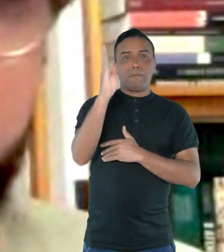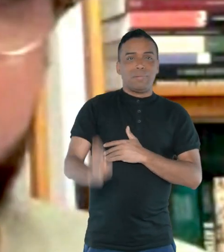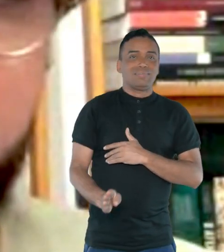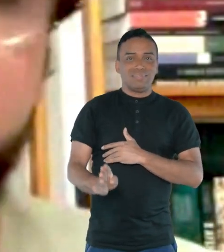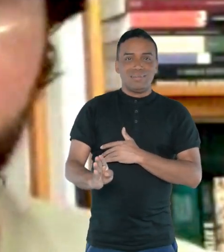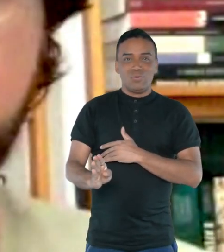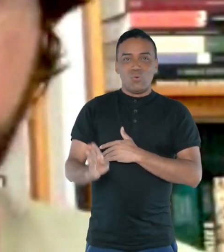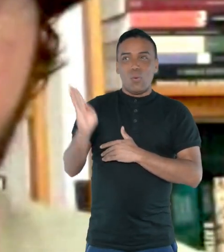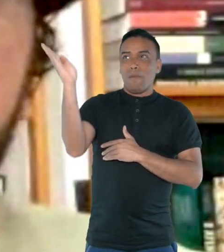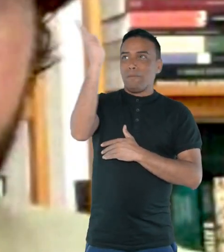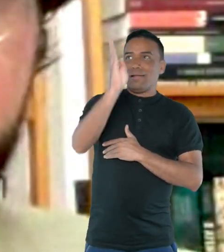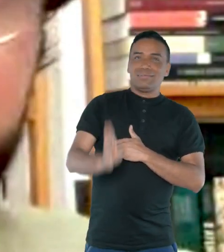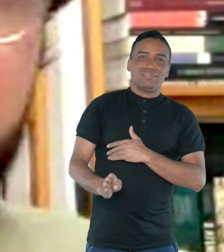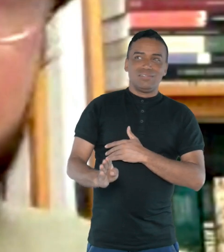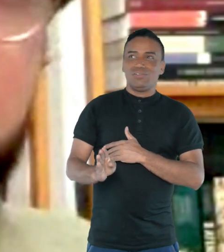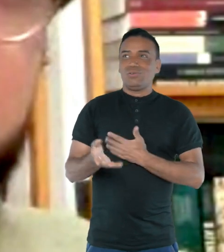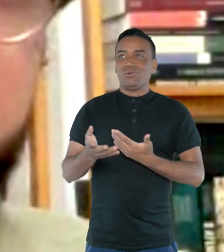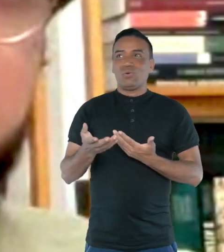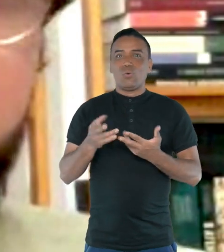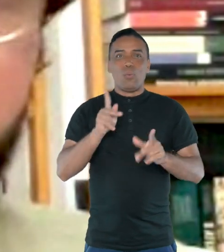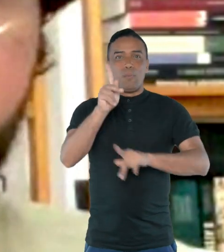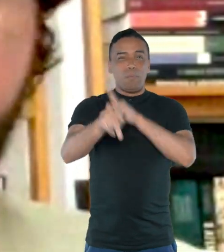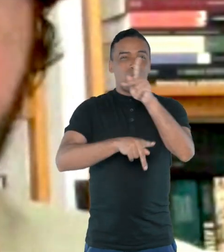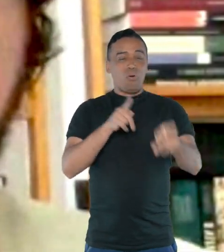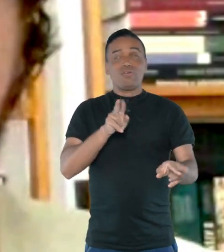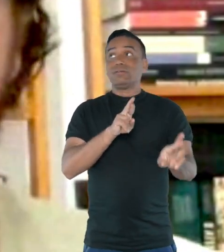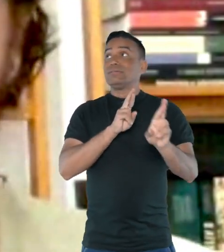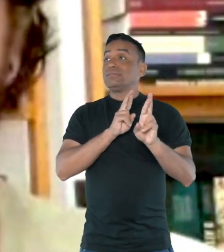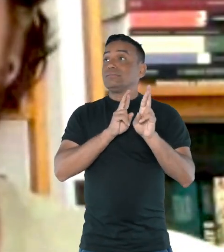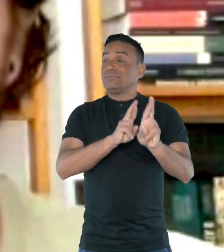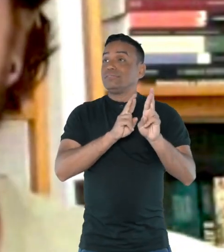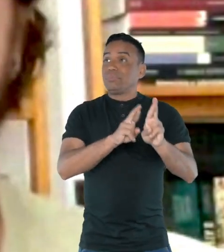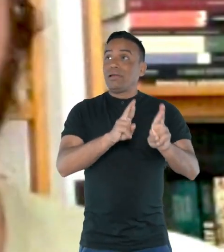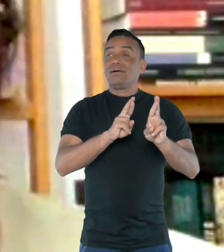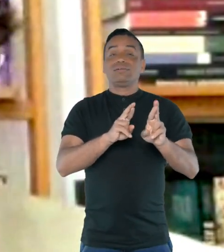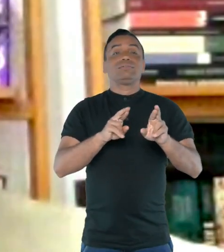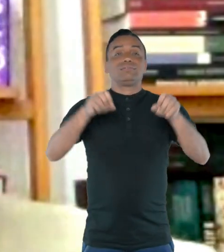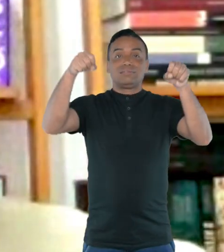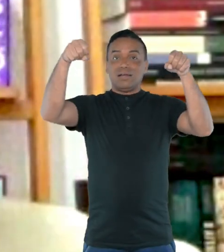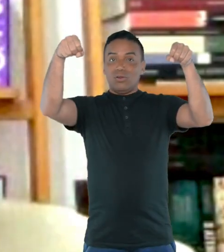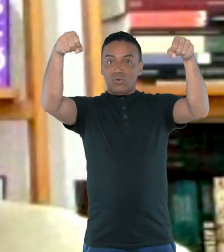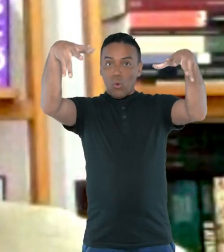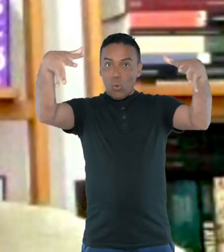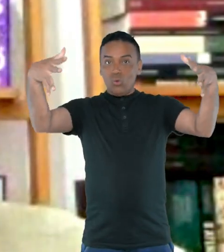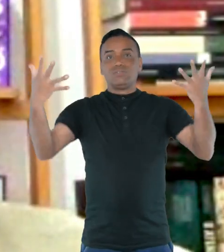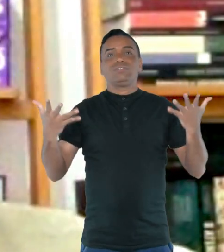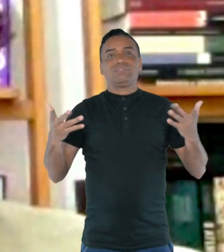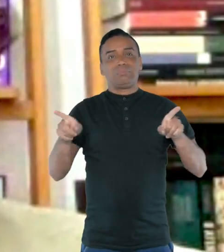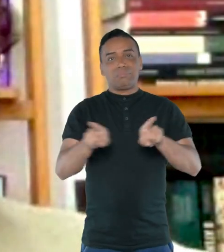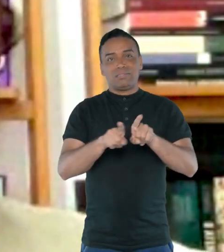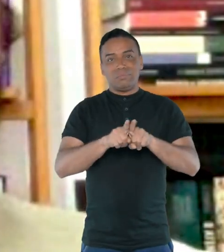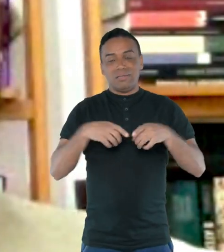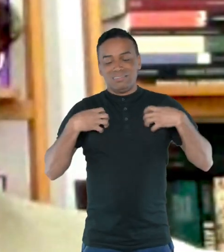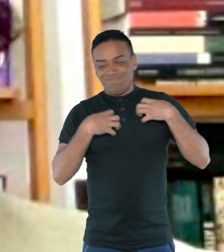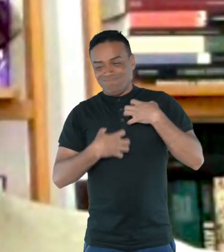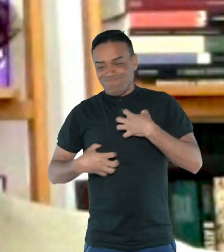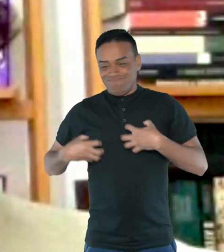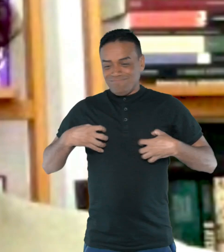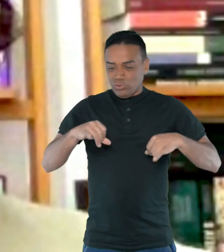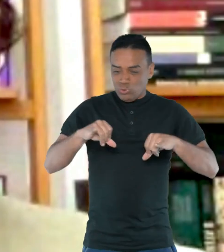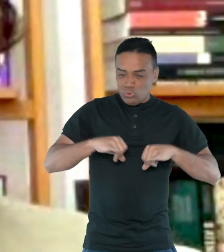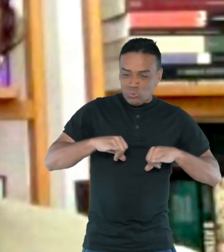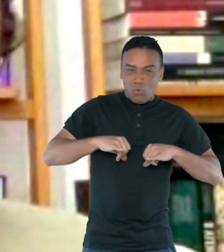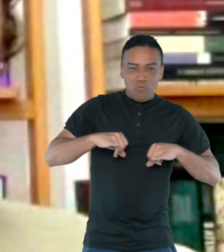às suas esperanças, às suas luzes, mas também às suas dores, às suas